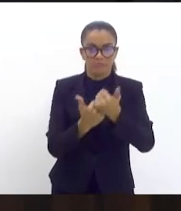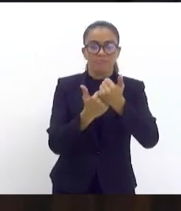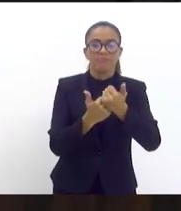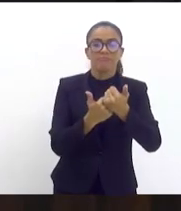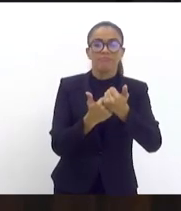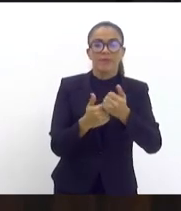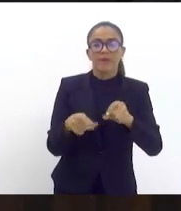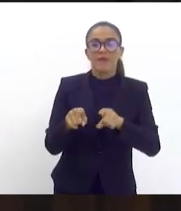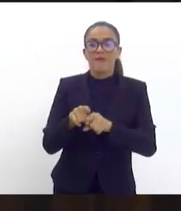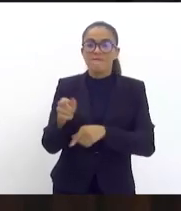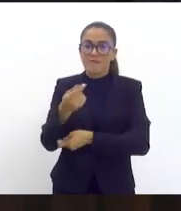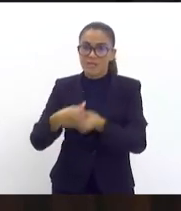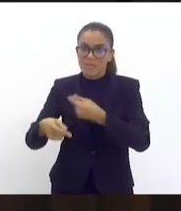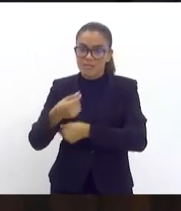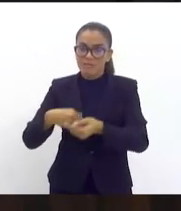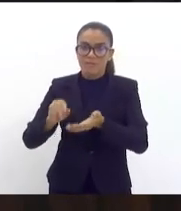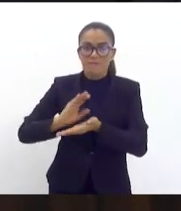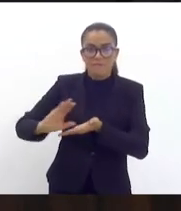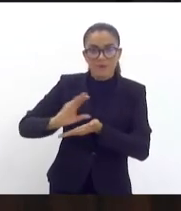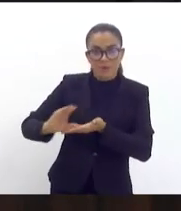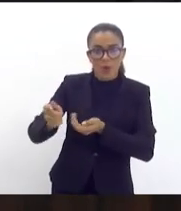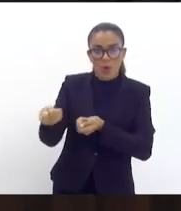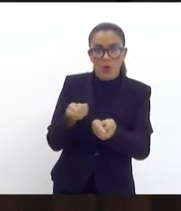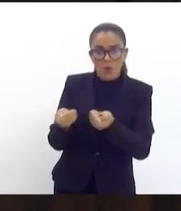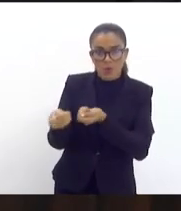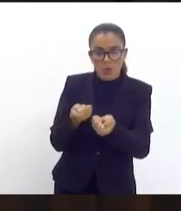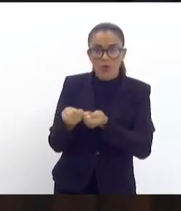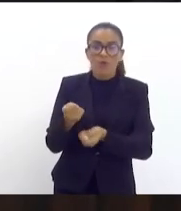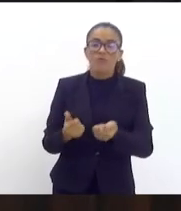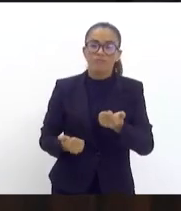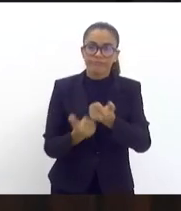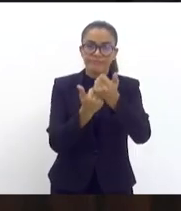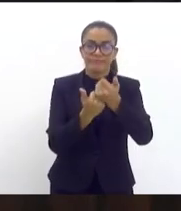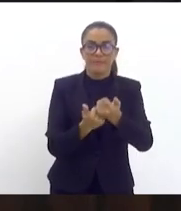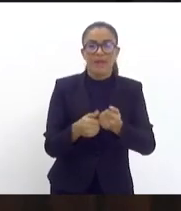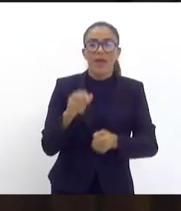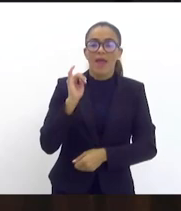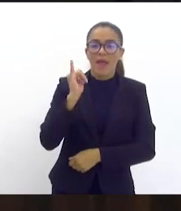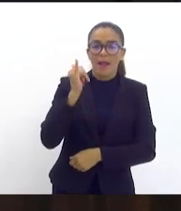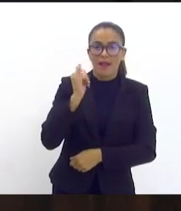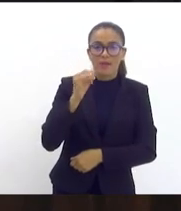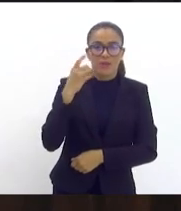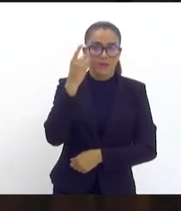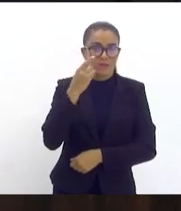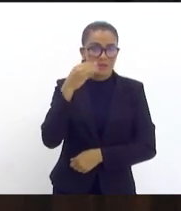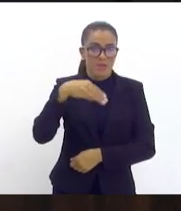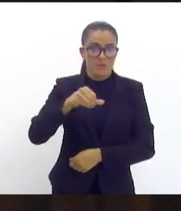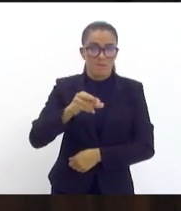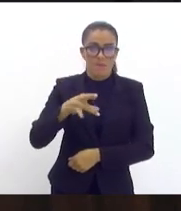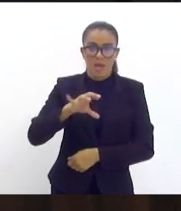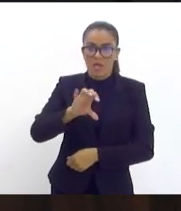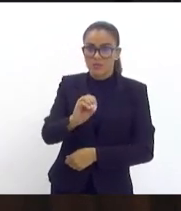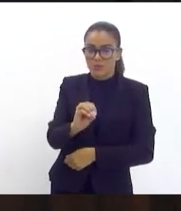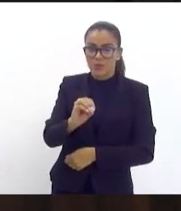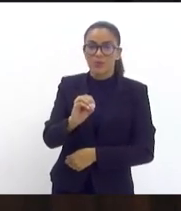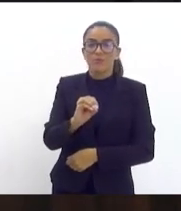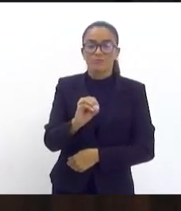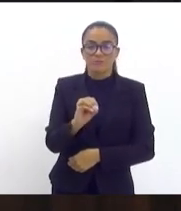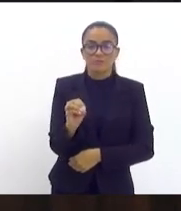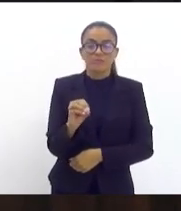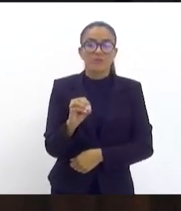orçamento, finanças e fiscalização financeira e controle favorável. Relatores, deputados Márcio Pacheco, relator do